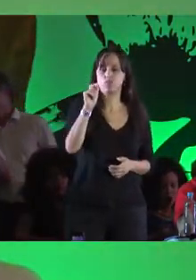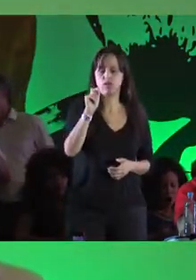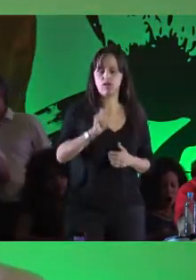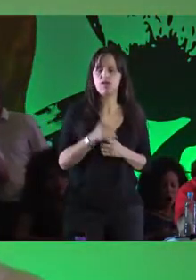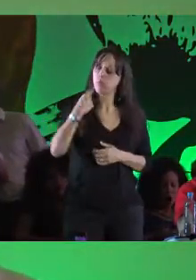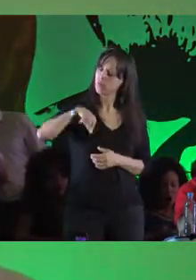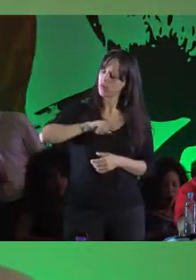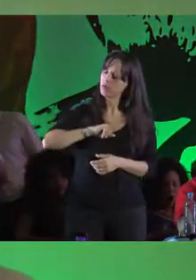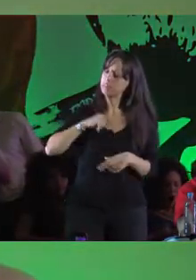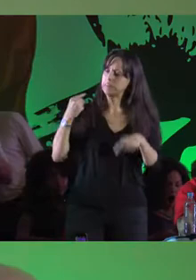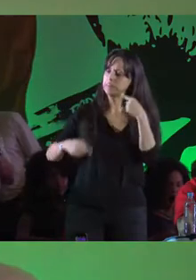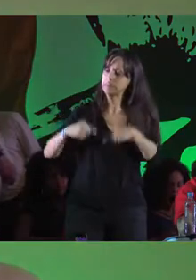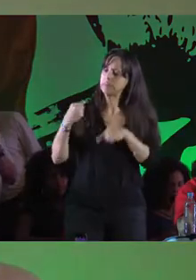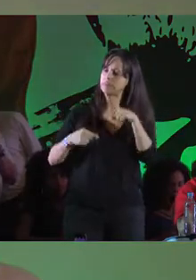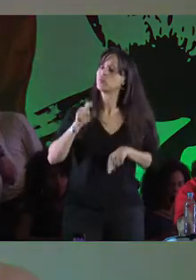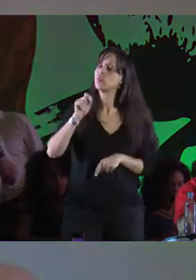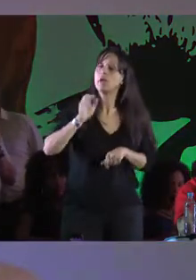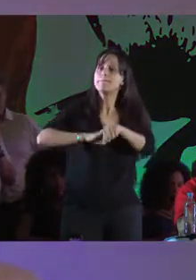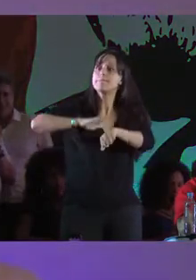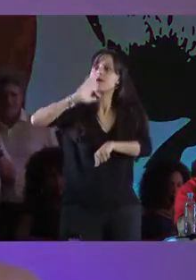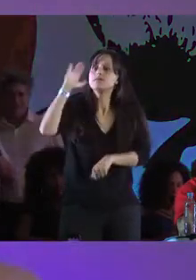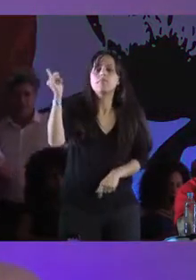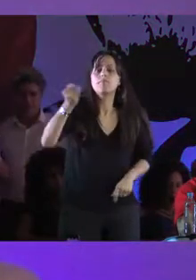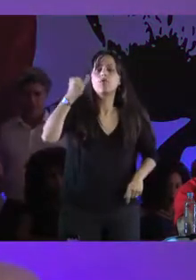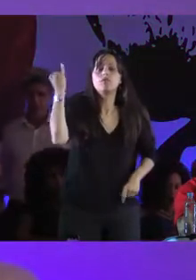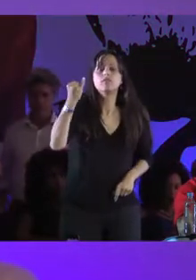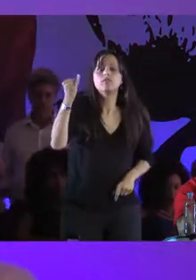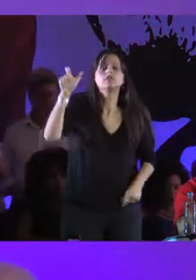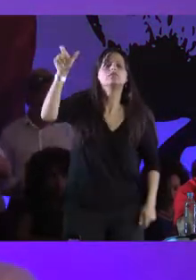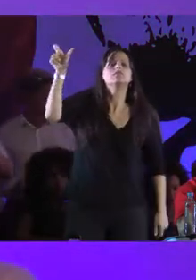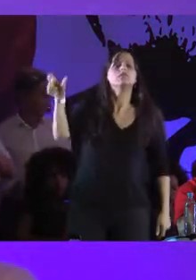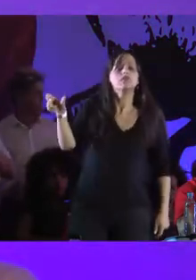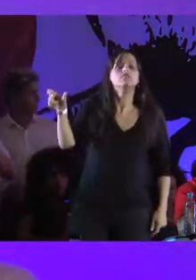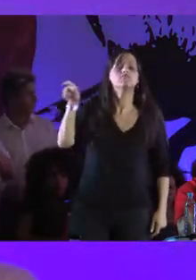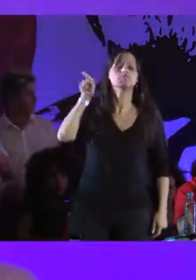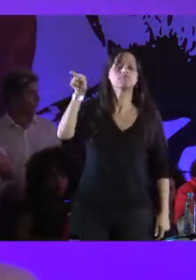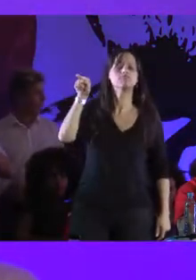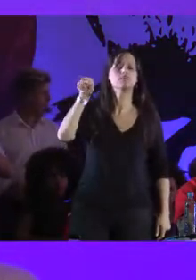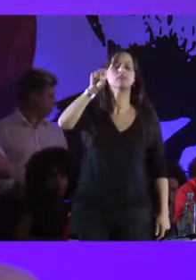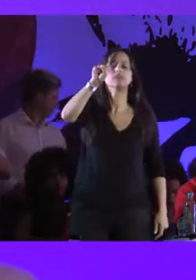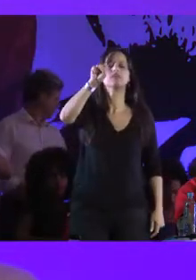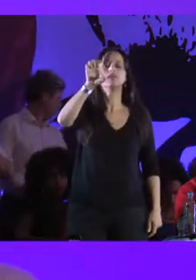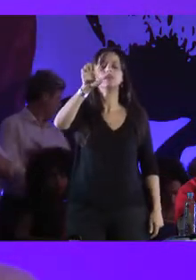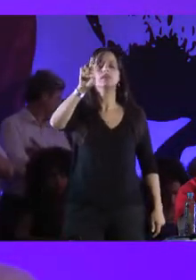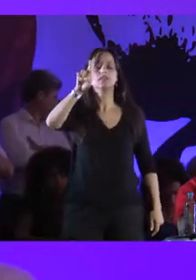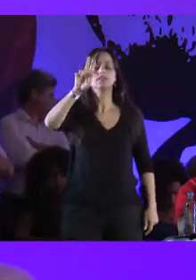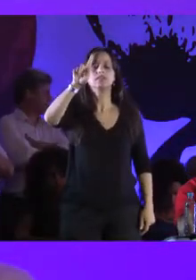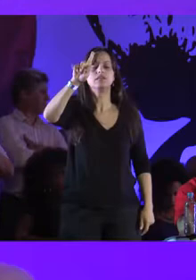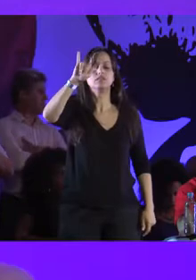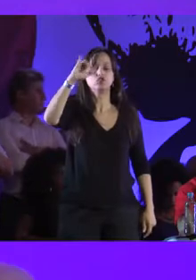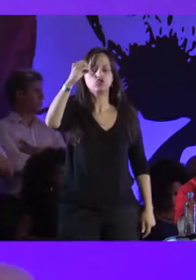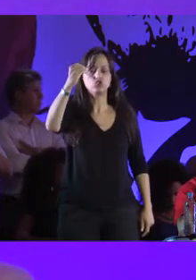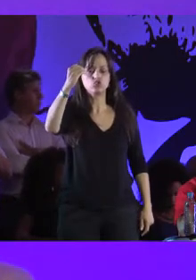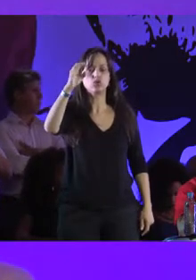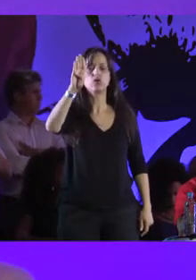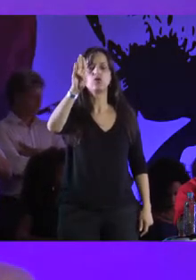qual era a maior obra do Sérgio Buarque e começamos a discutir se era